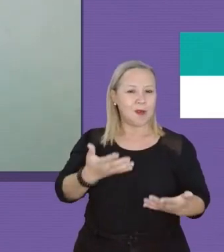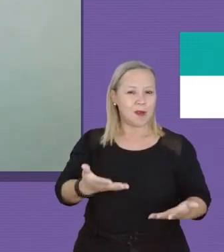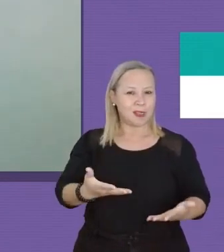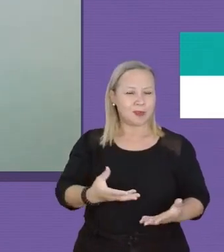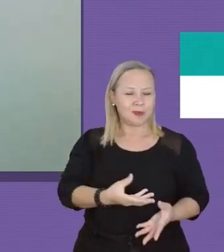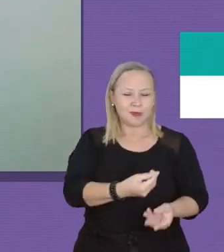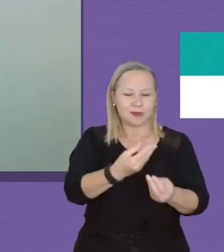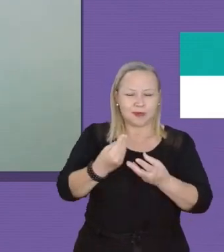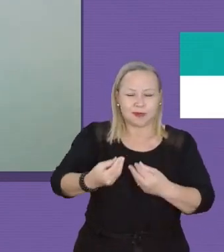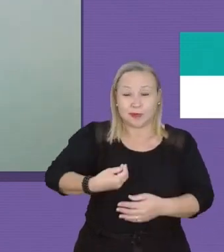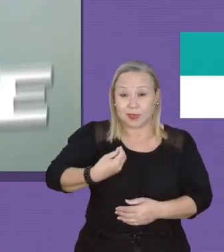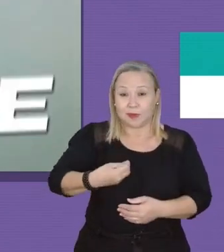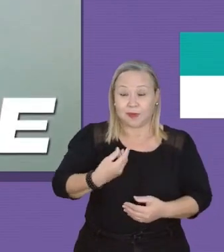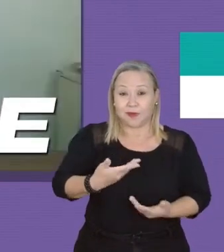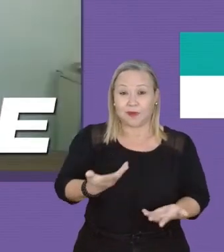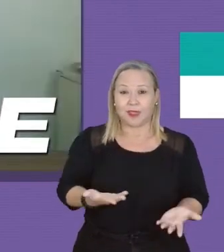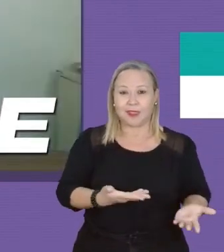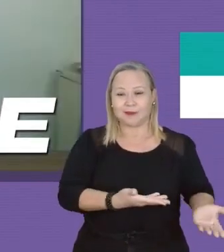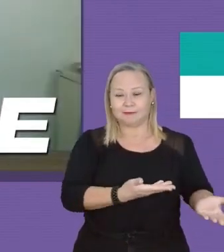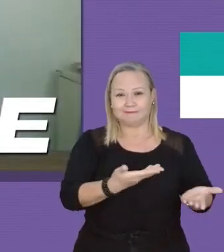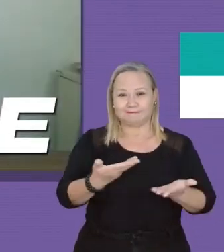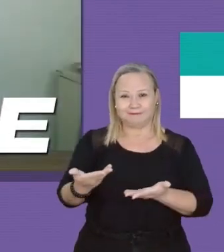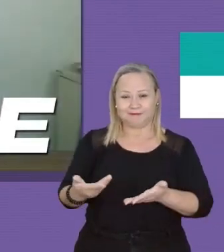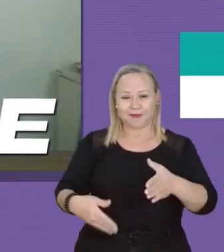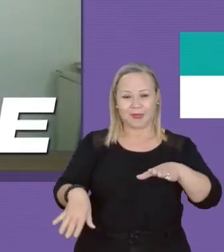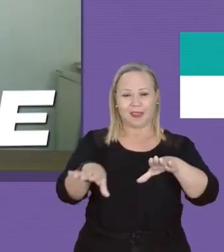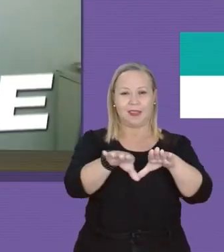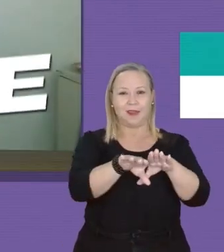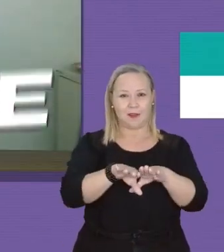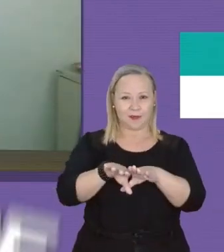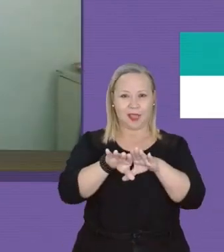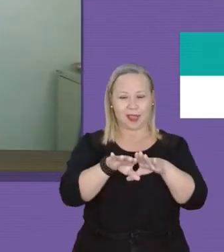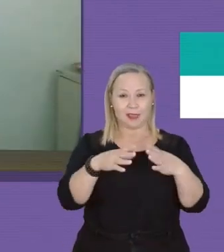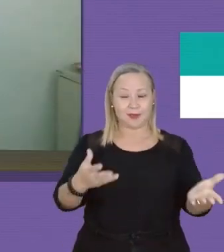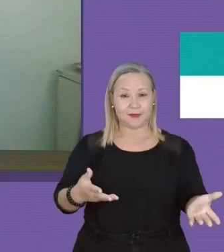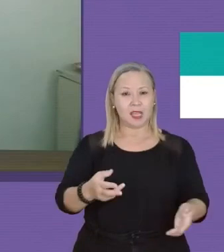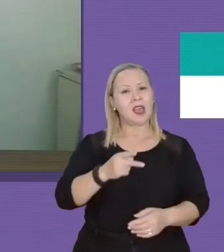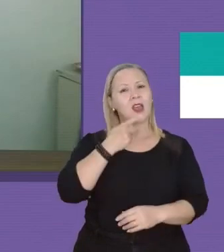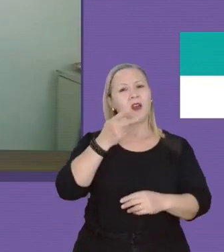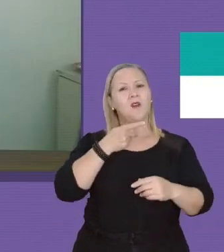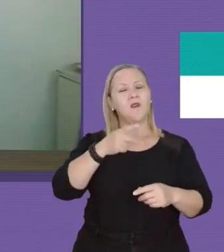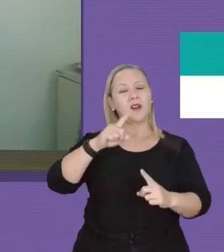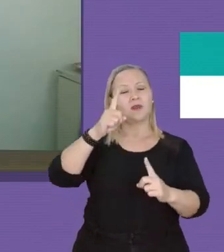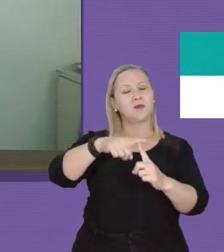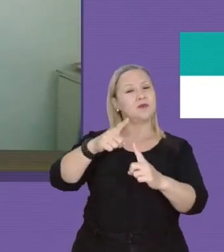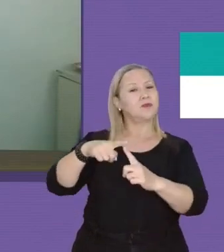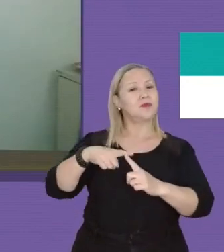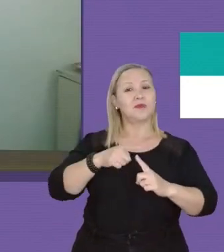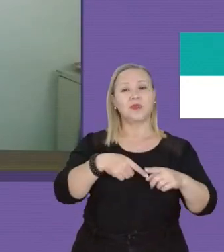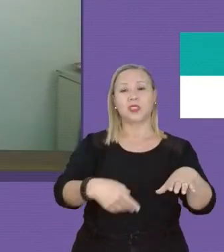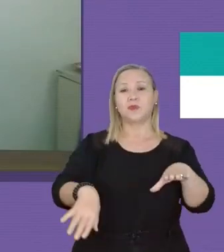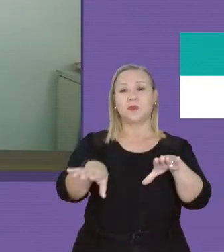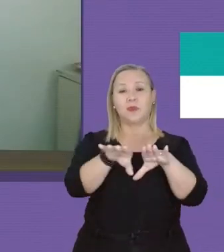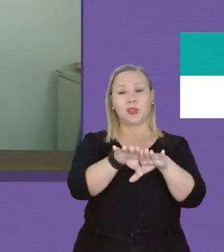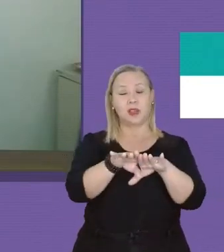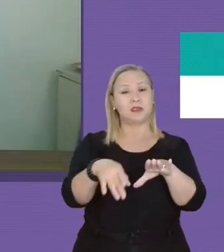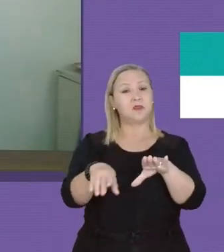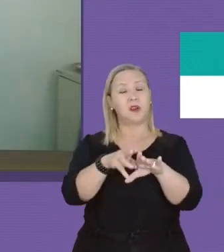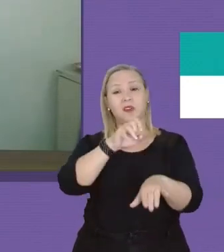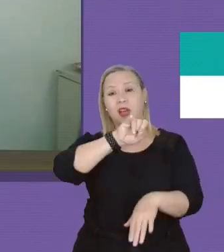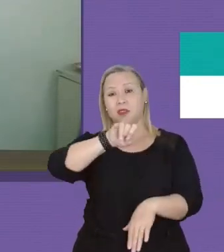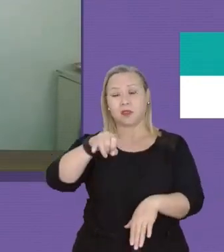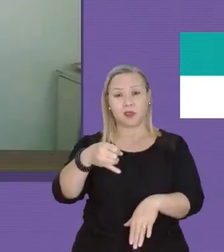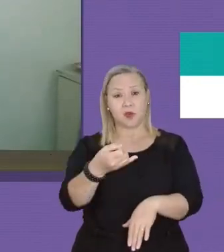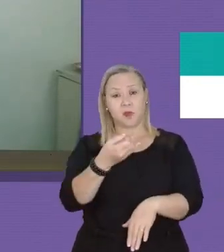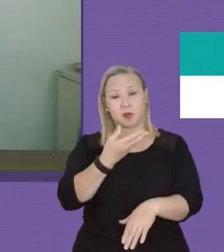quando consagra a igualdade. Refiro-me a todos os tipos de igualdade, a igualdade de